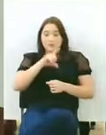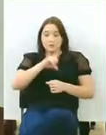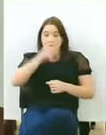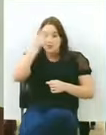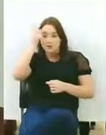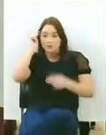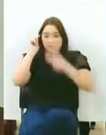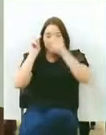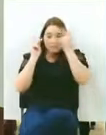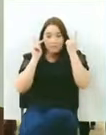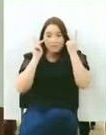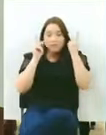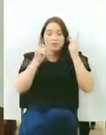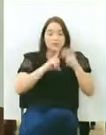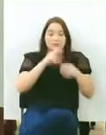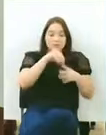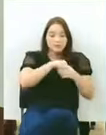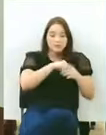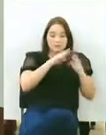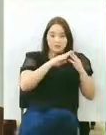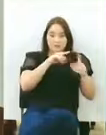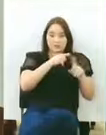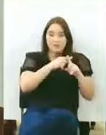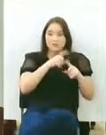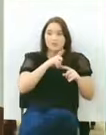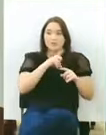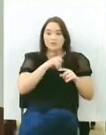que pessoas, muitas vezes, na